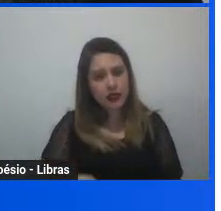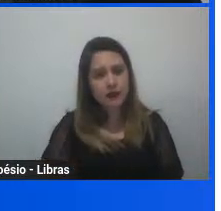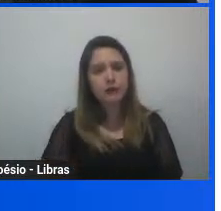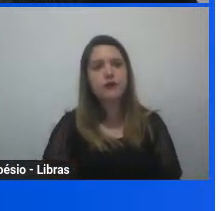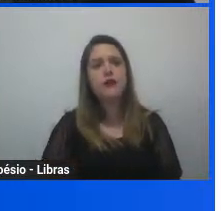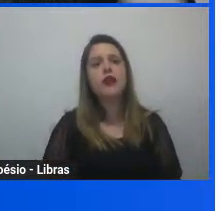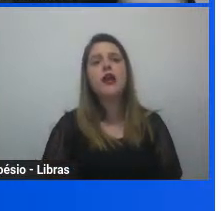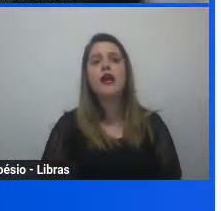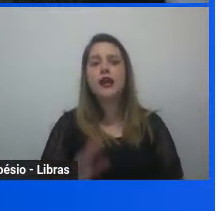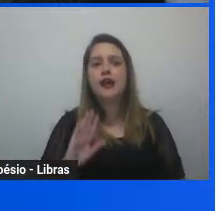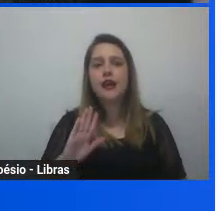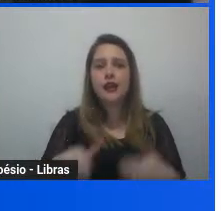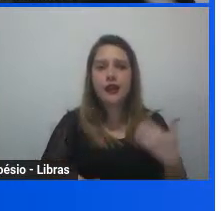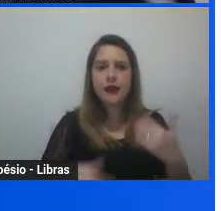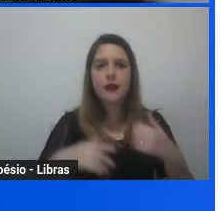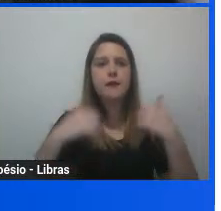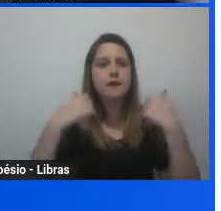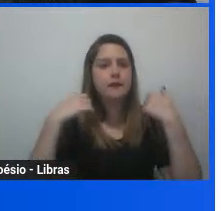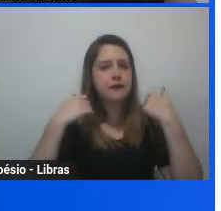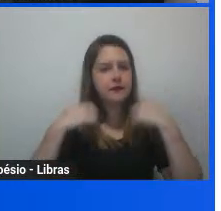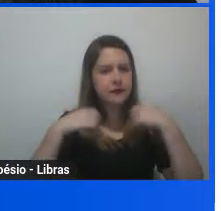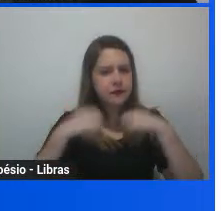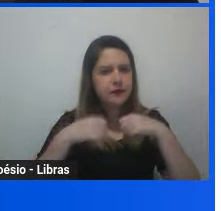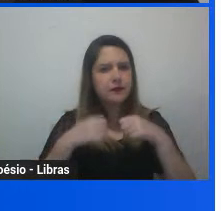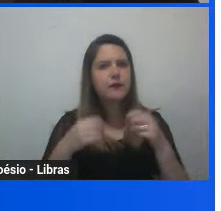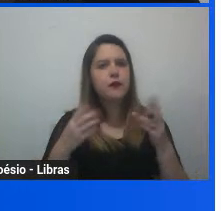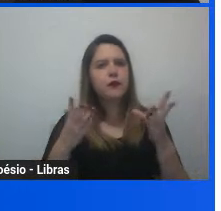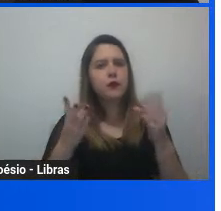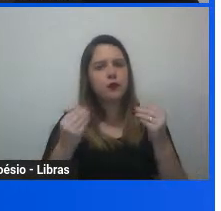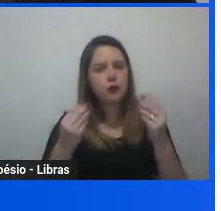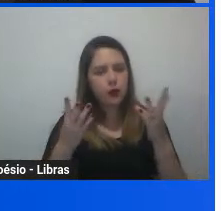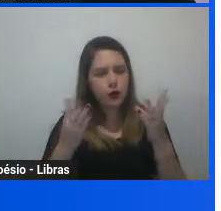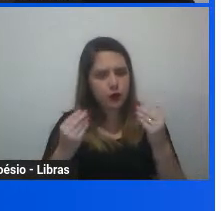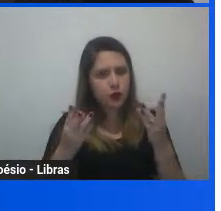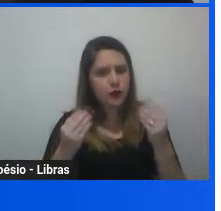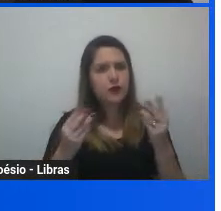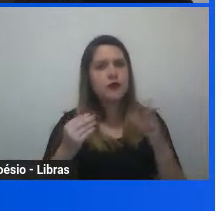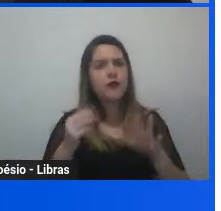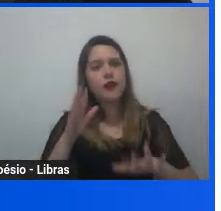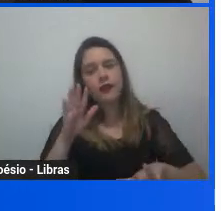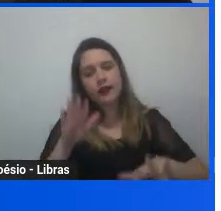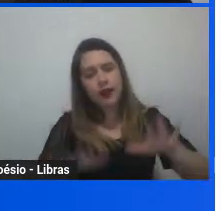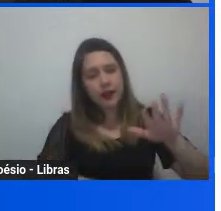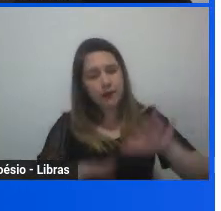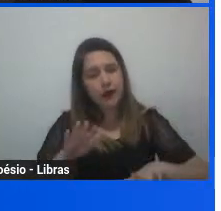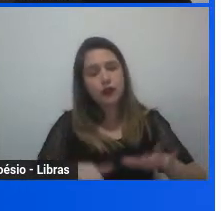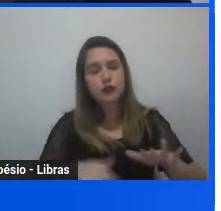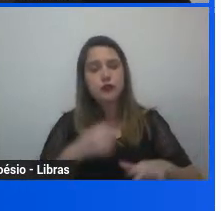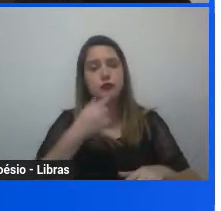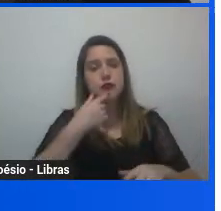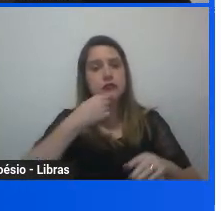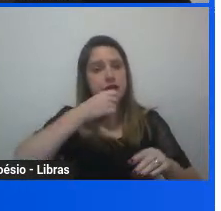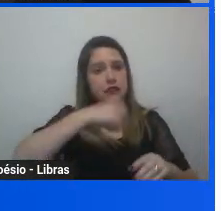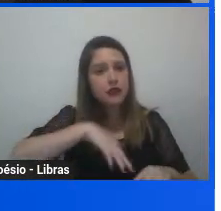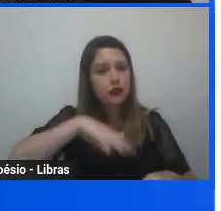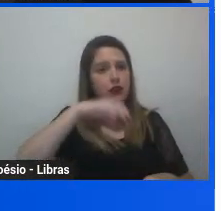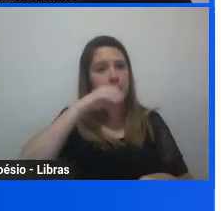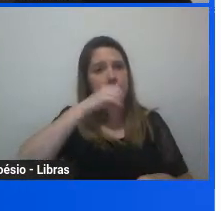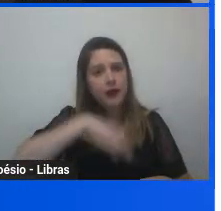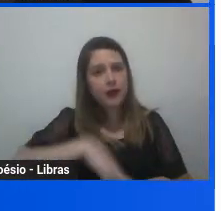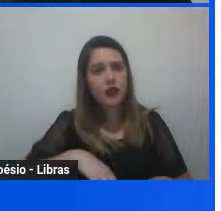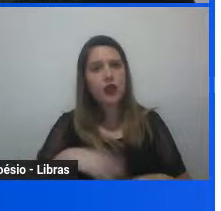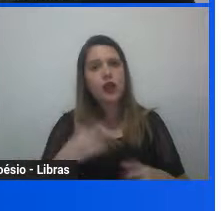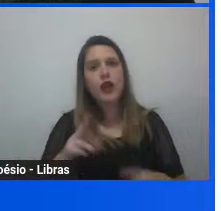aí, se sangrar muito, muito, muito, dependendo do tipo de sangramento, pode levar o paciente a um choque